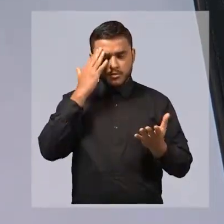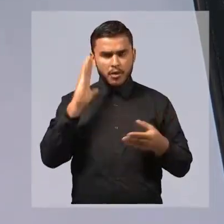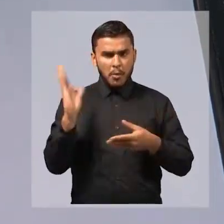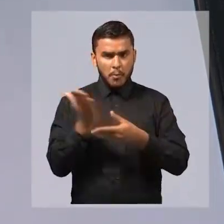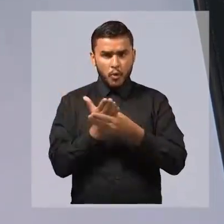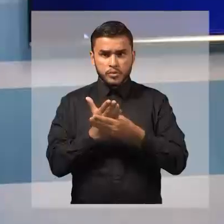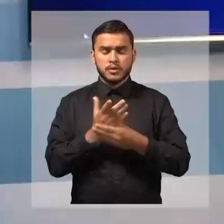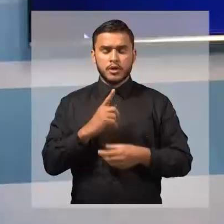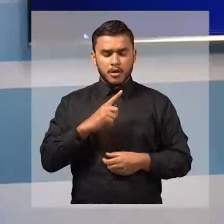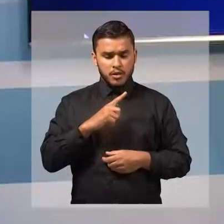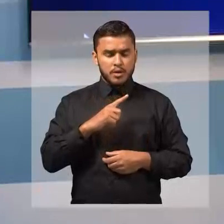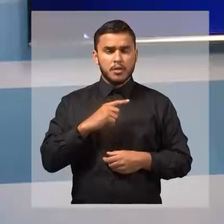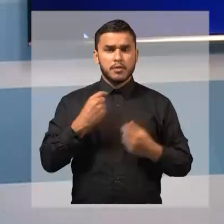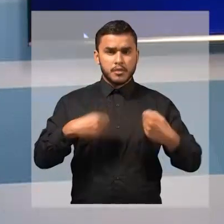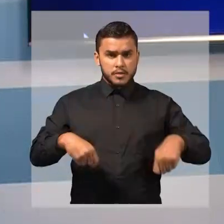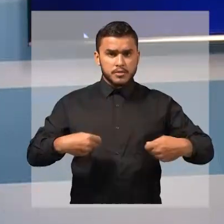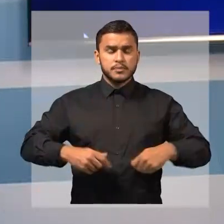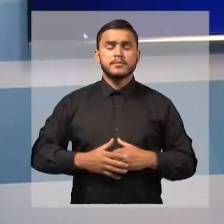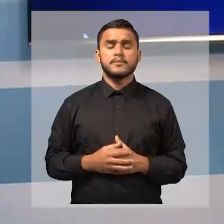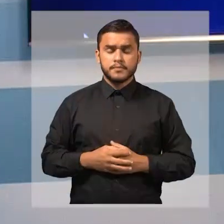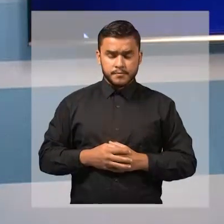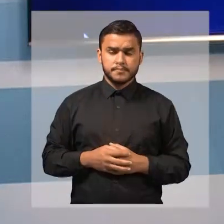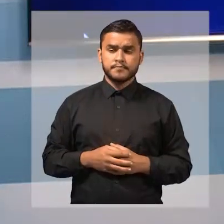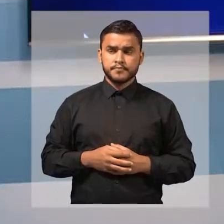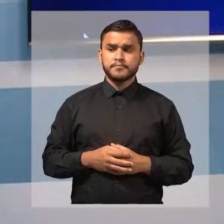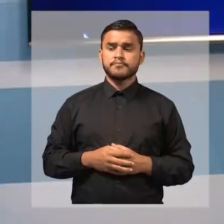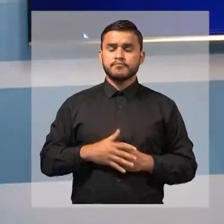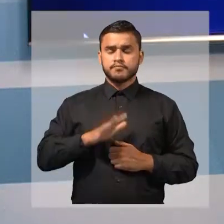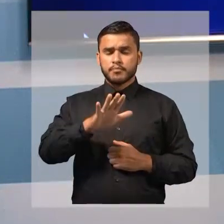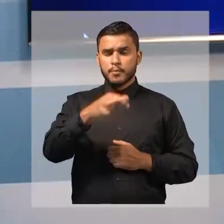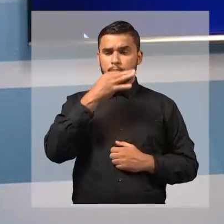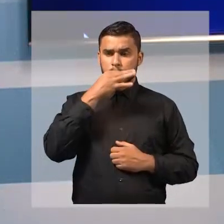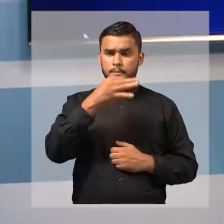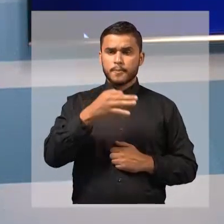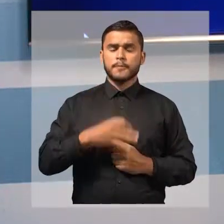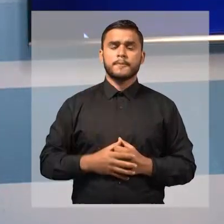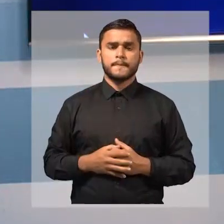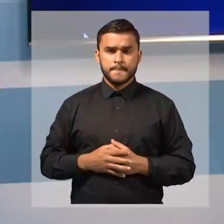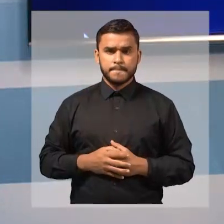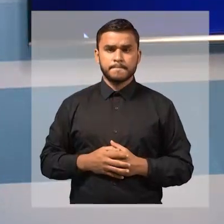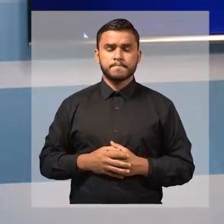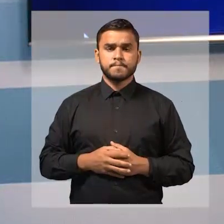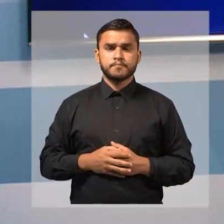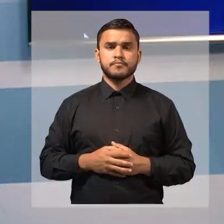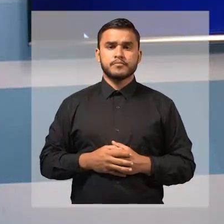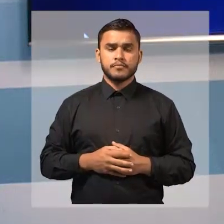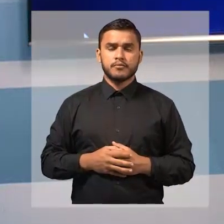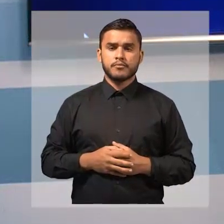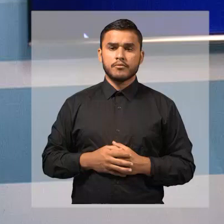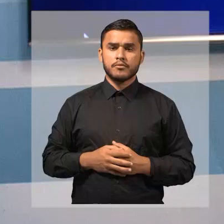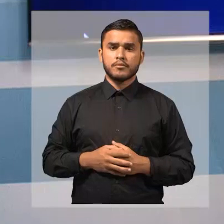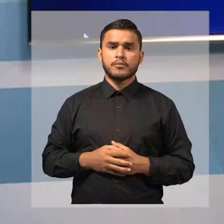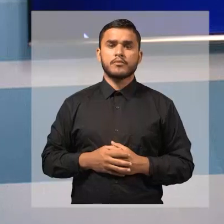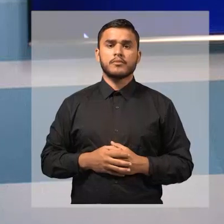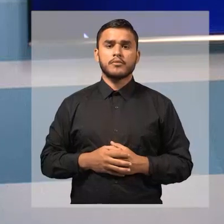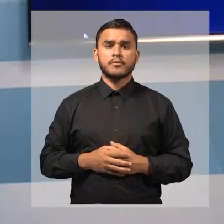Eu quero chamar a atenção, inclusive, para um fato que eu acho que nós devemos ressaltar aqui. É evidente que nós não podemos, a